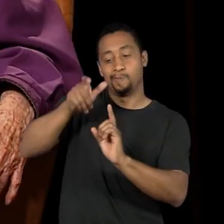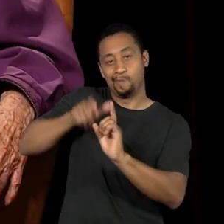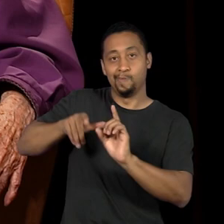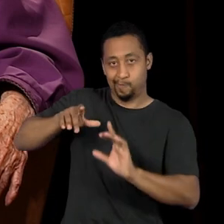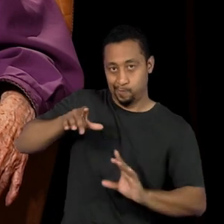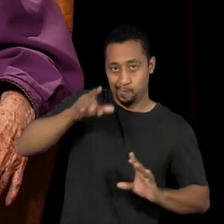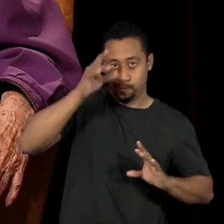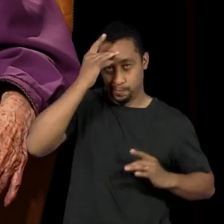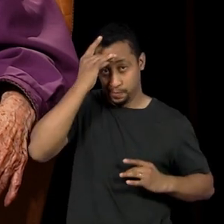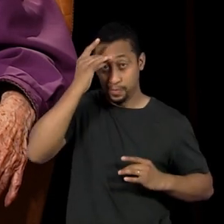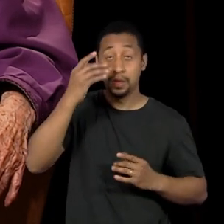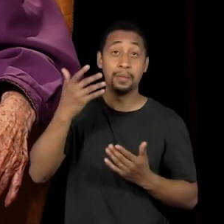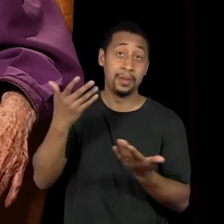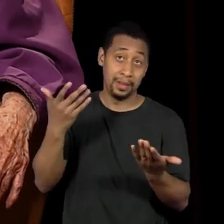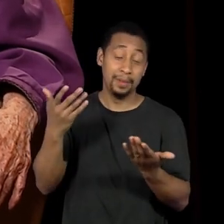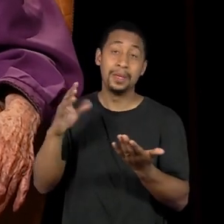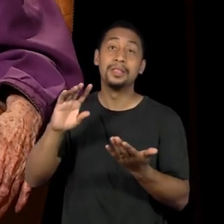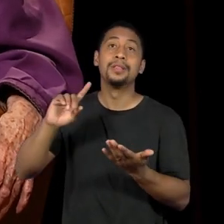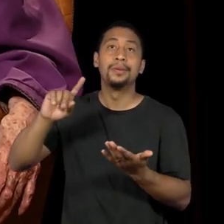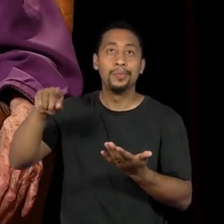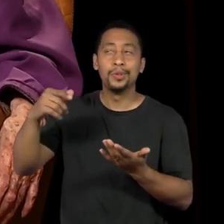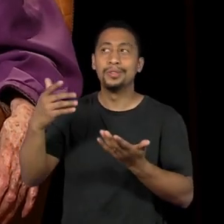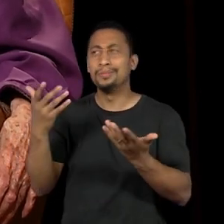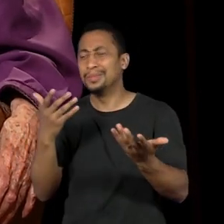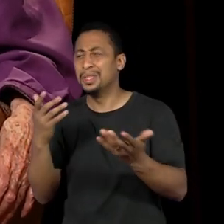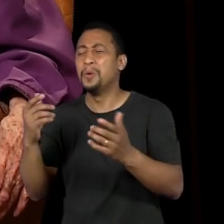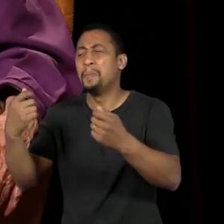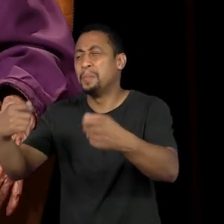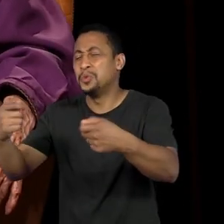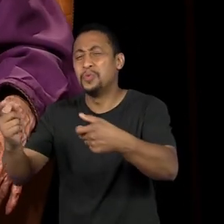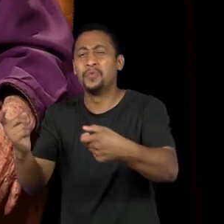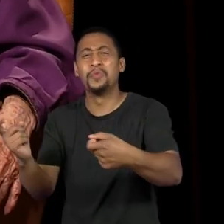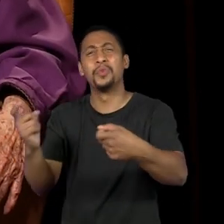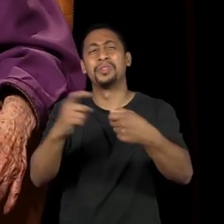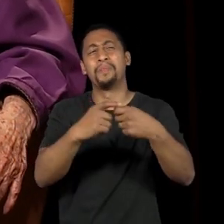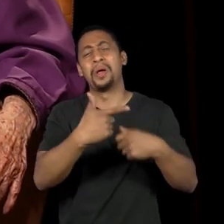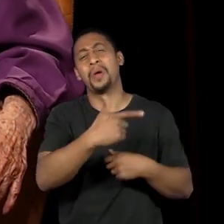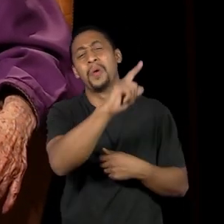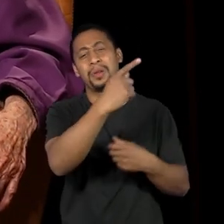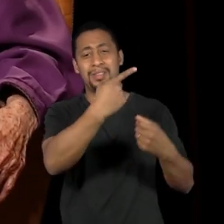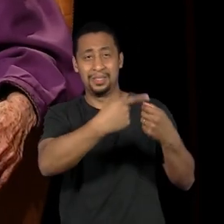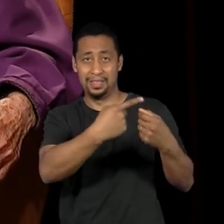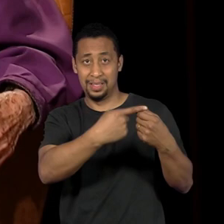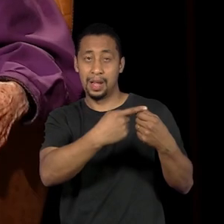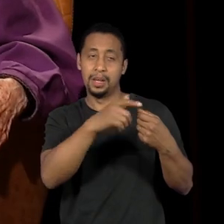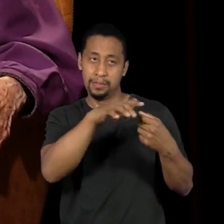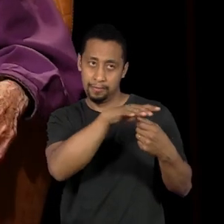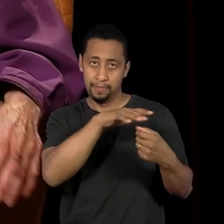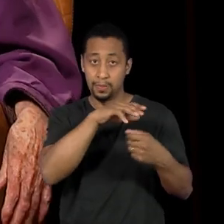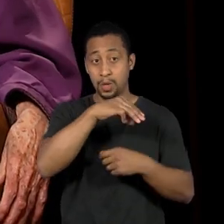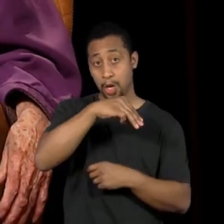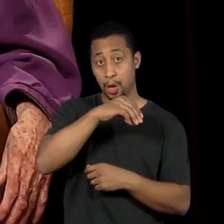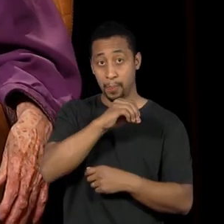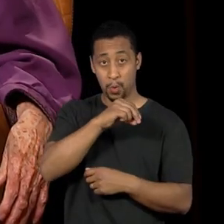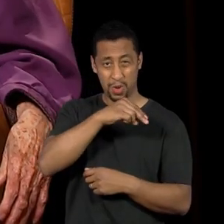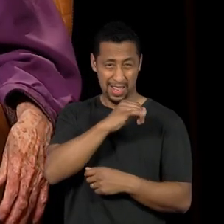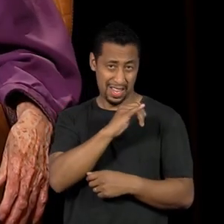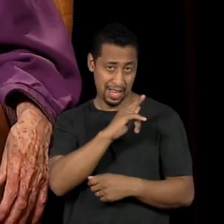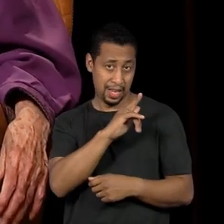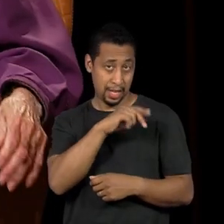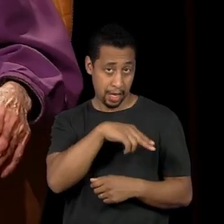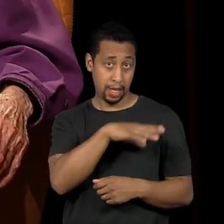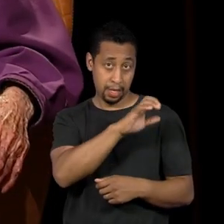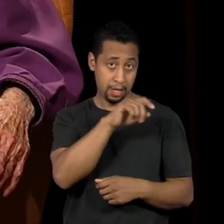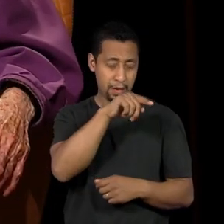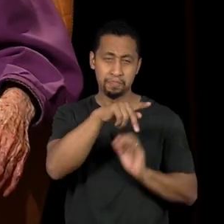o coreógrafo disse, olha, eu vou ter de mudar para Frankfurt. É uma outra cidade bonita e importante